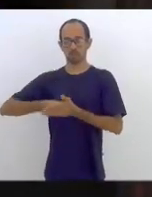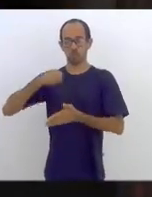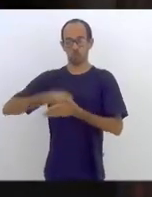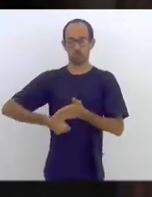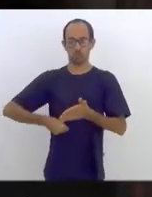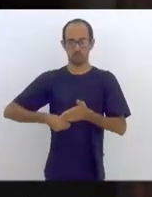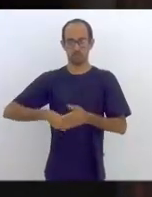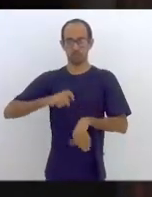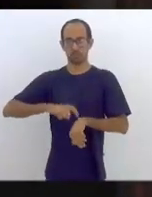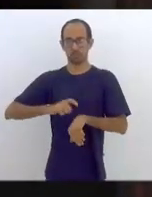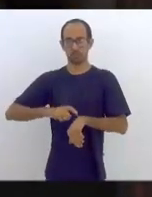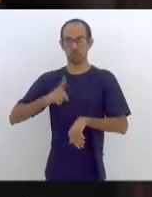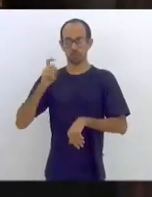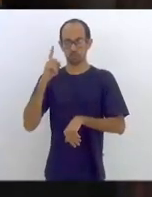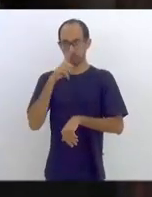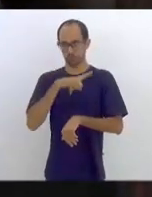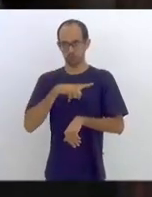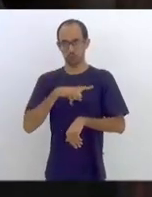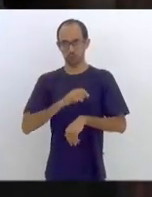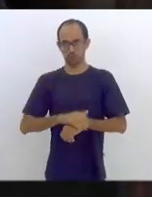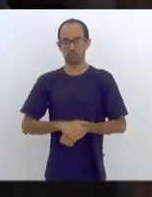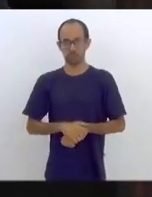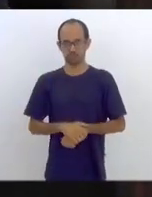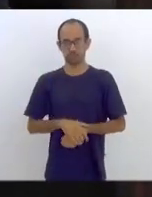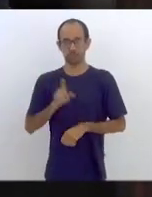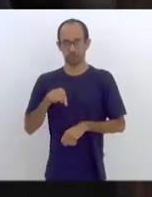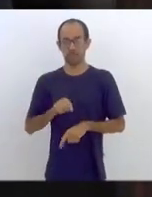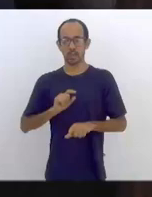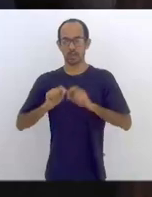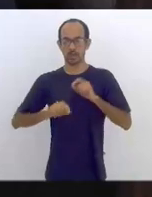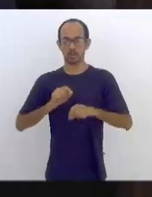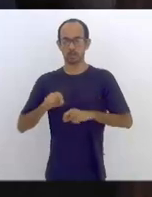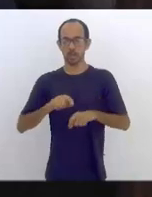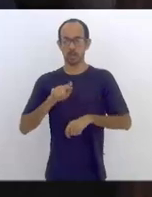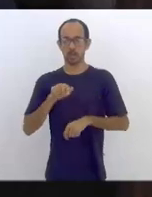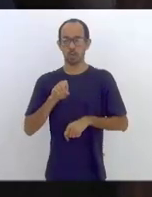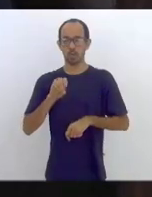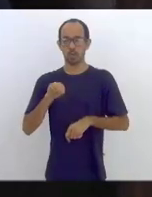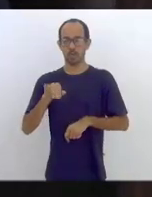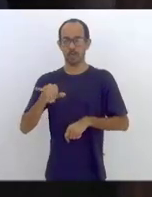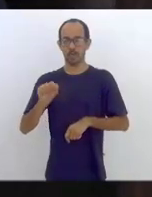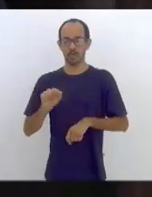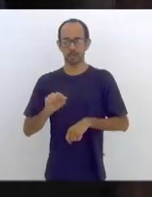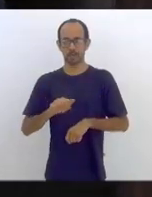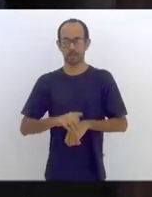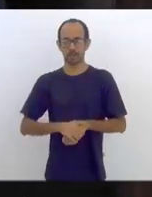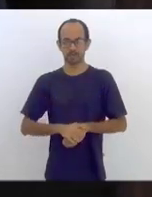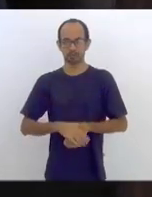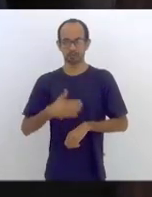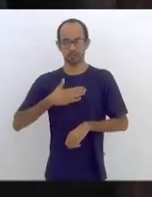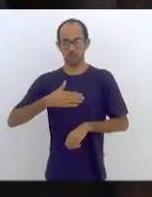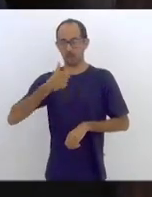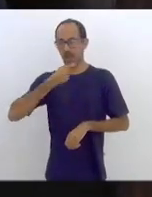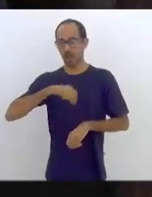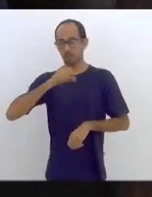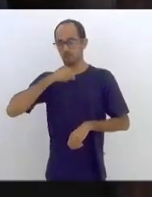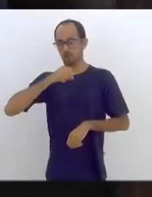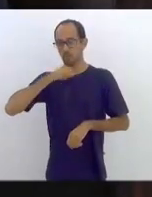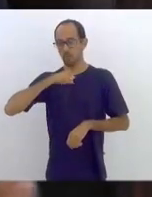meio que difícil, que era a questão da gomeia. Meu avô foi